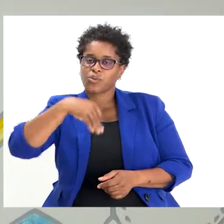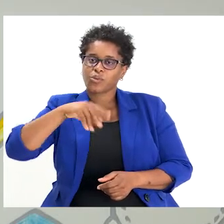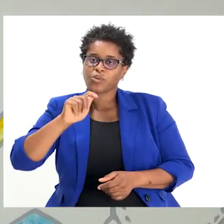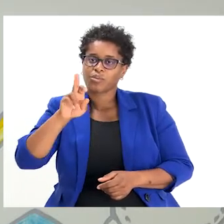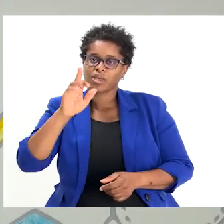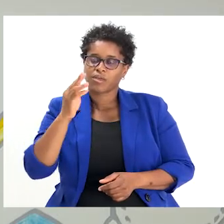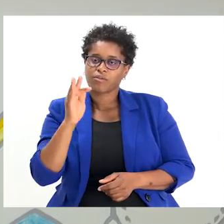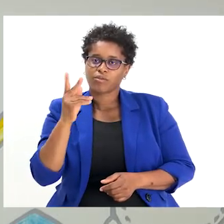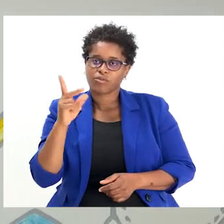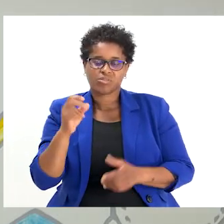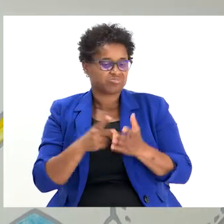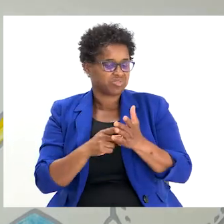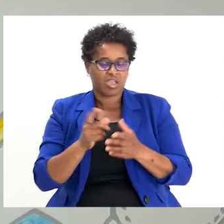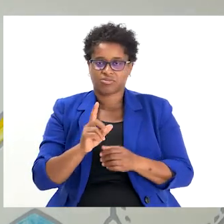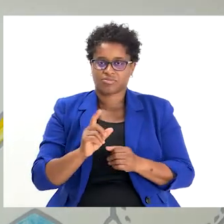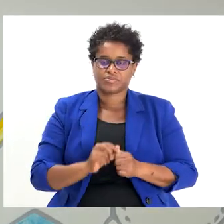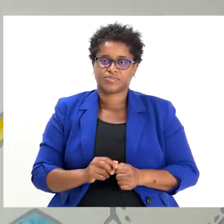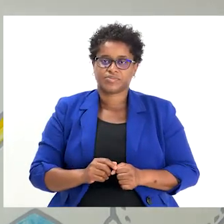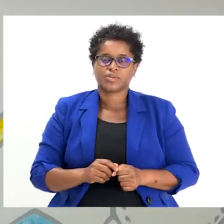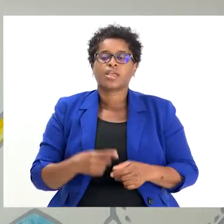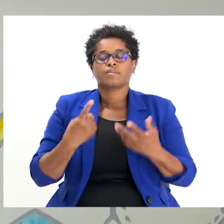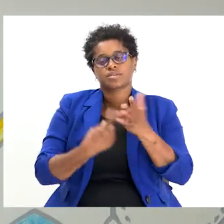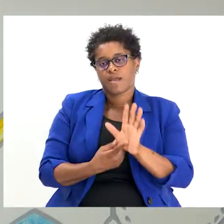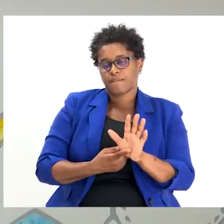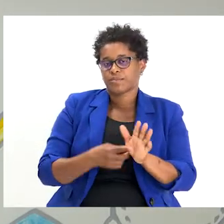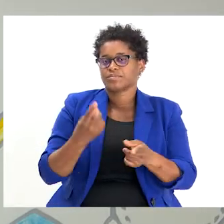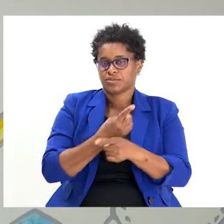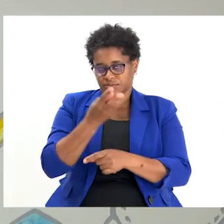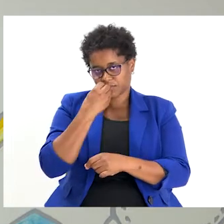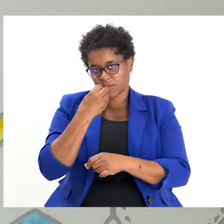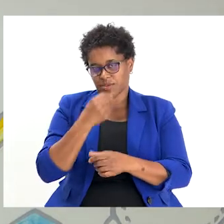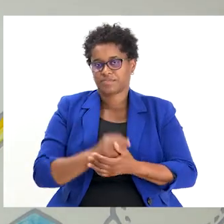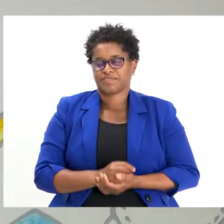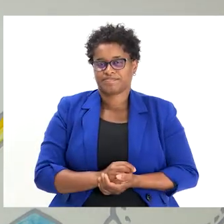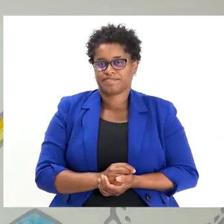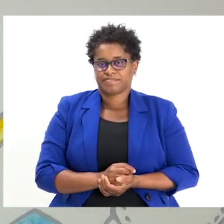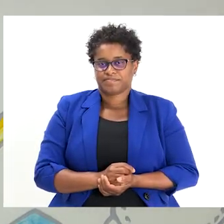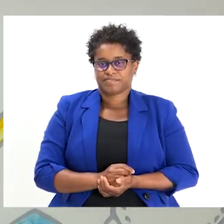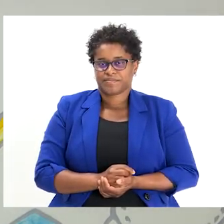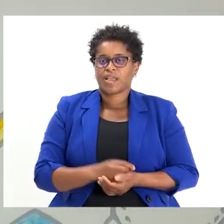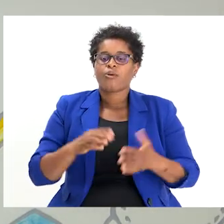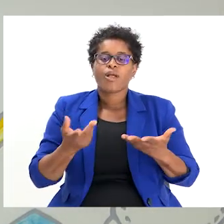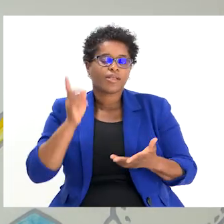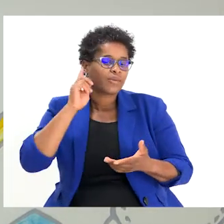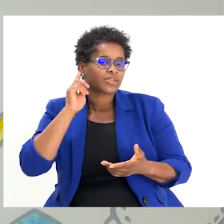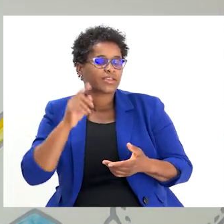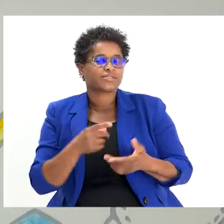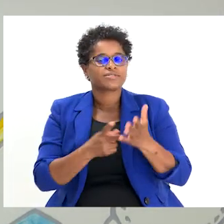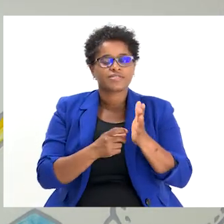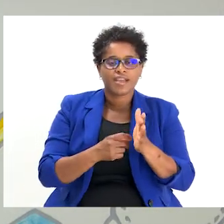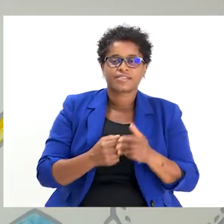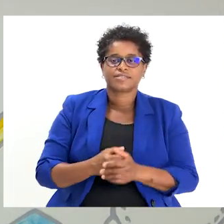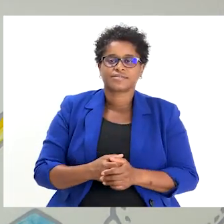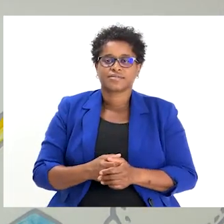desnecessário. Exemplo, alimentar. Quanto é importância? É uma